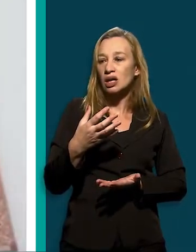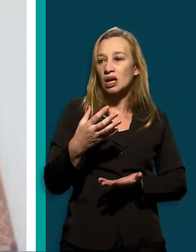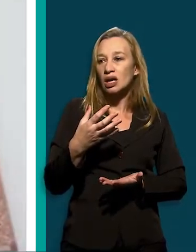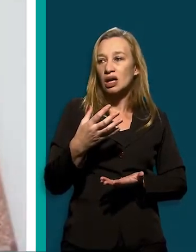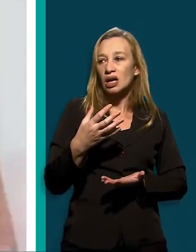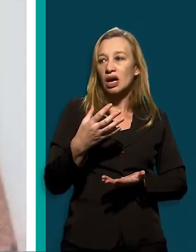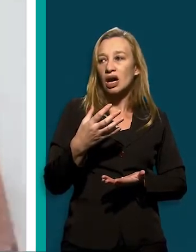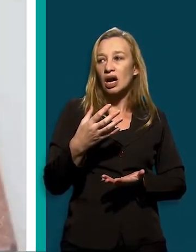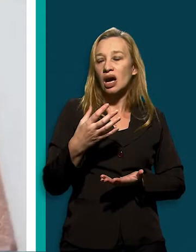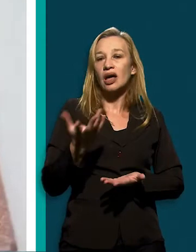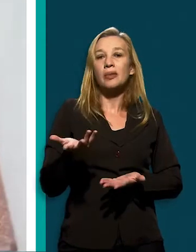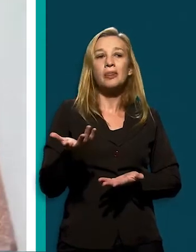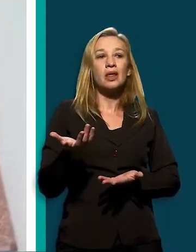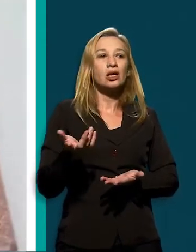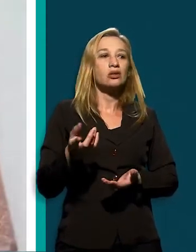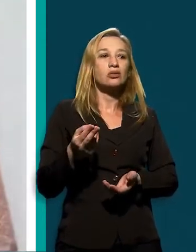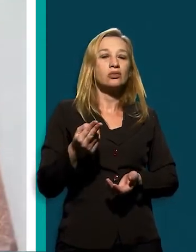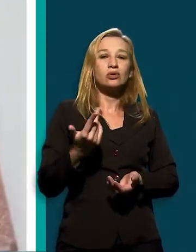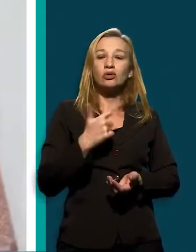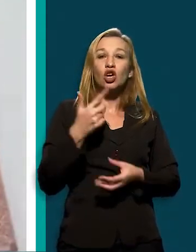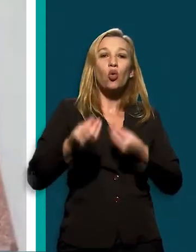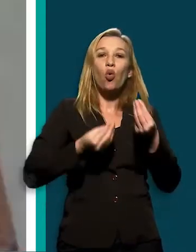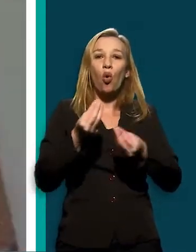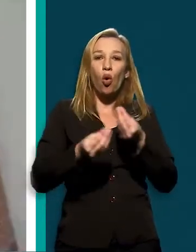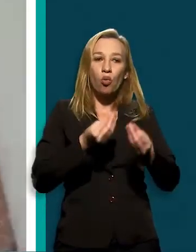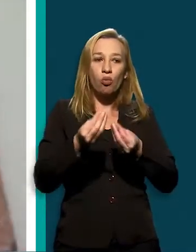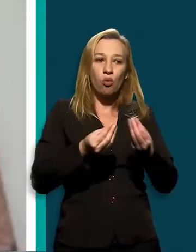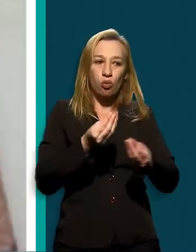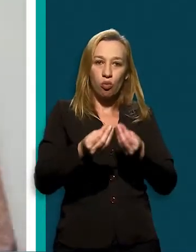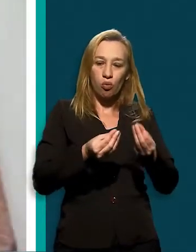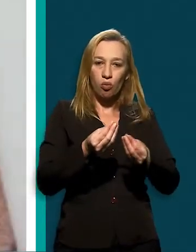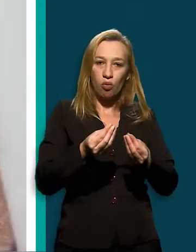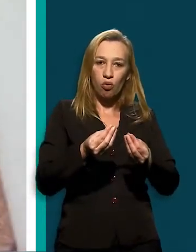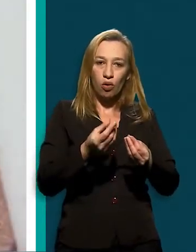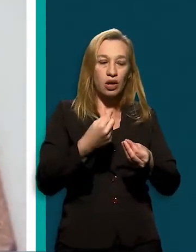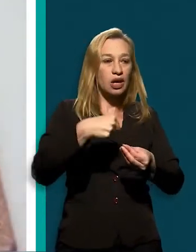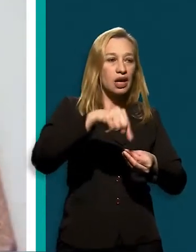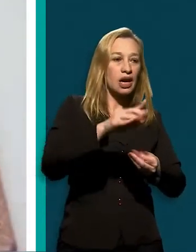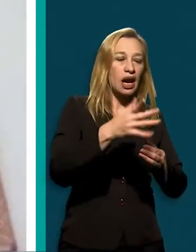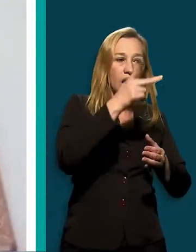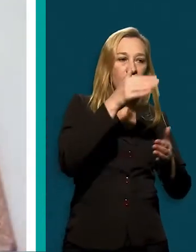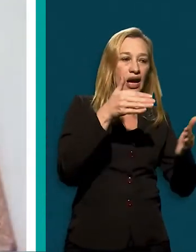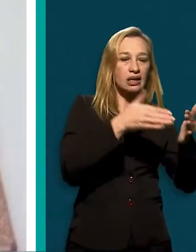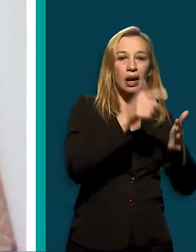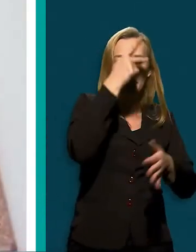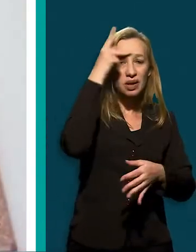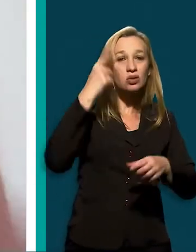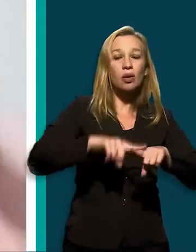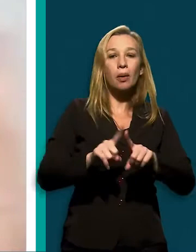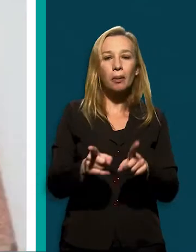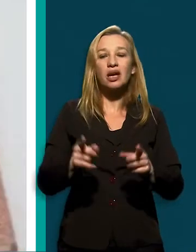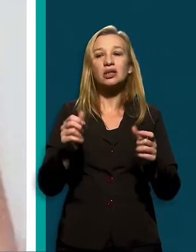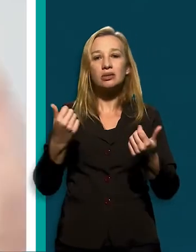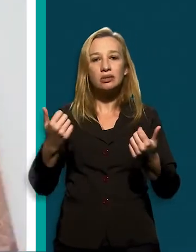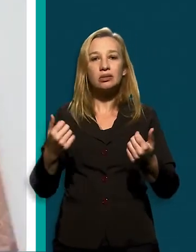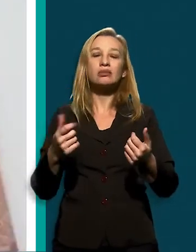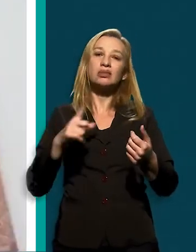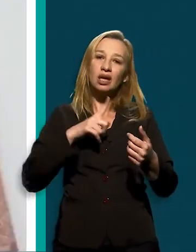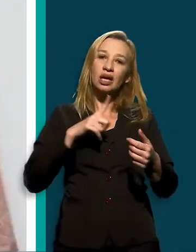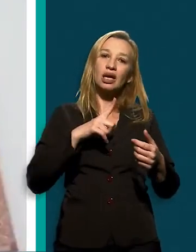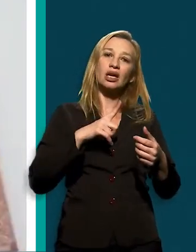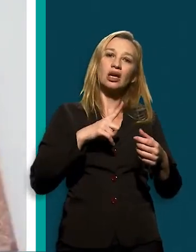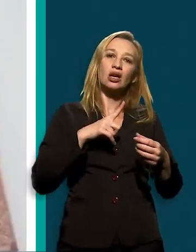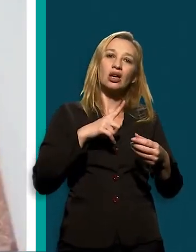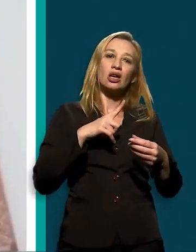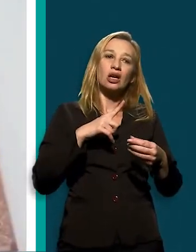atender a domicílio, que agora não dá, mas a gente pode ter algumas ferramentas que ela está se preparando,